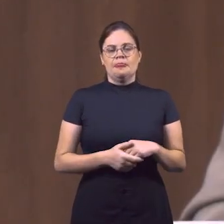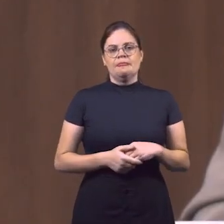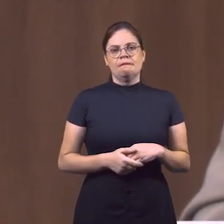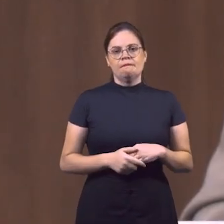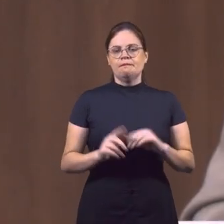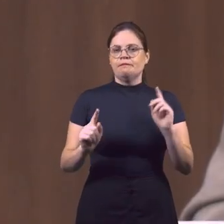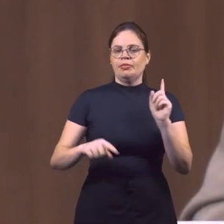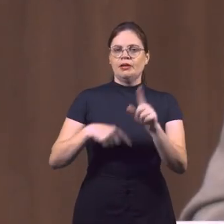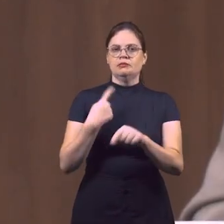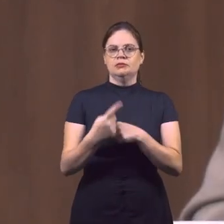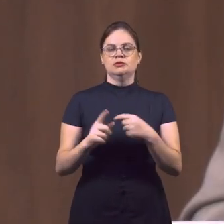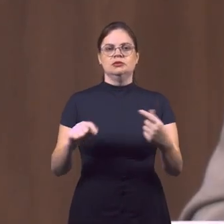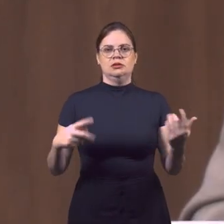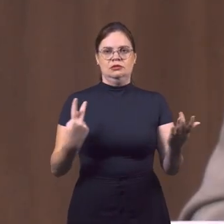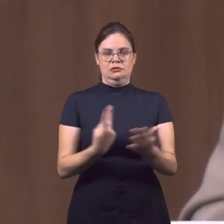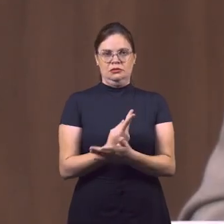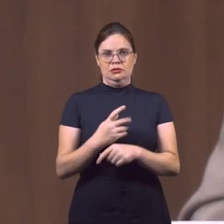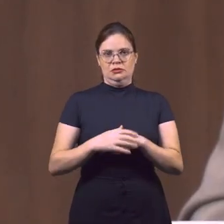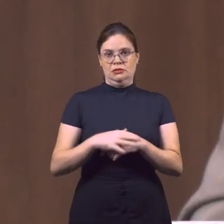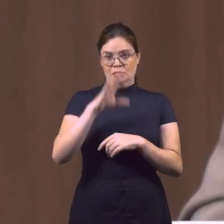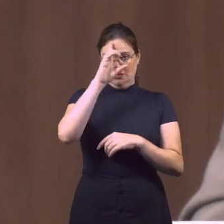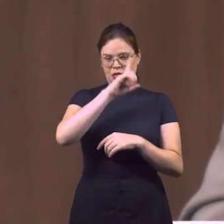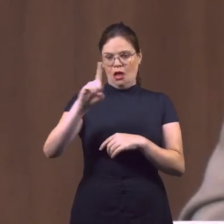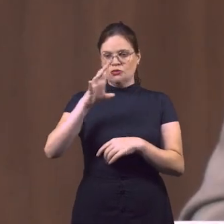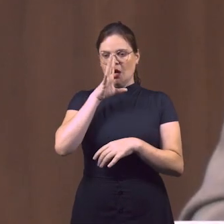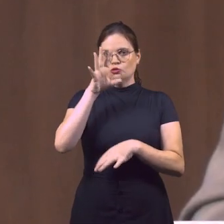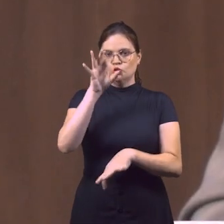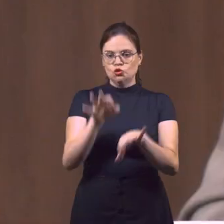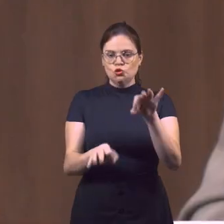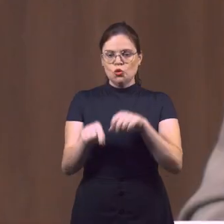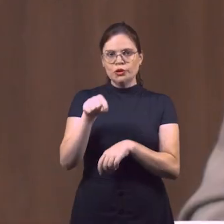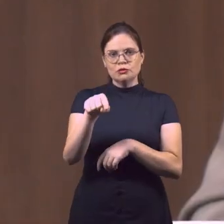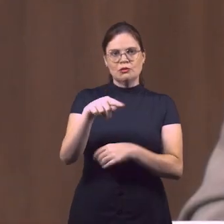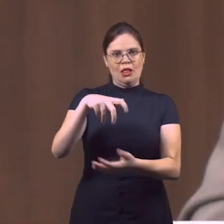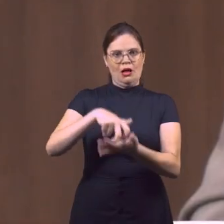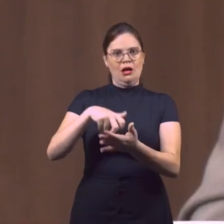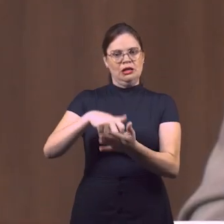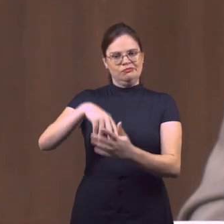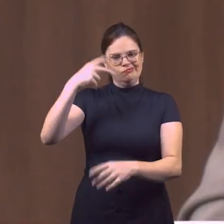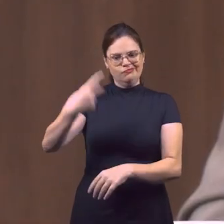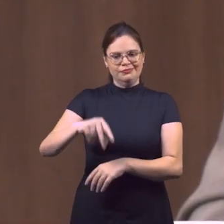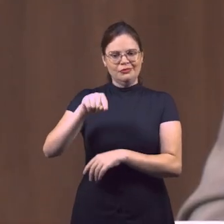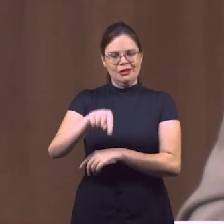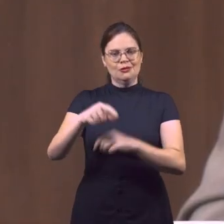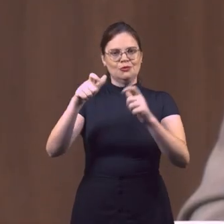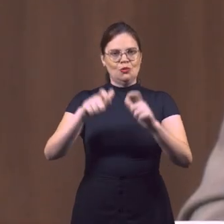aquele juízo sobre aquela cidade por causa de Sarai,